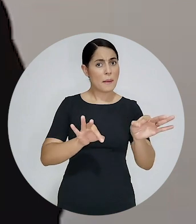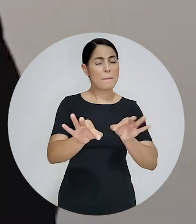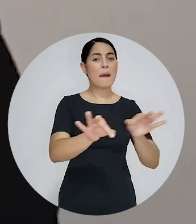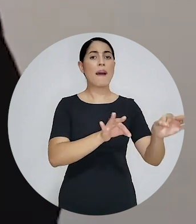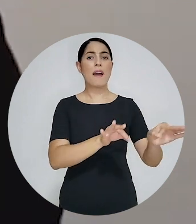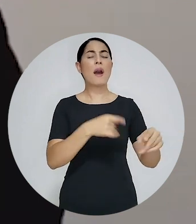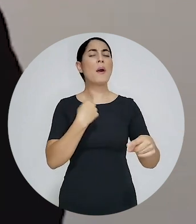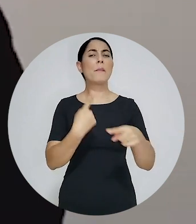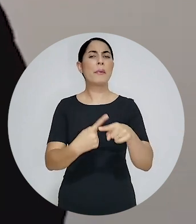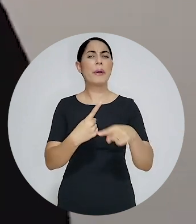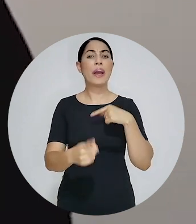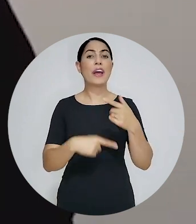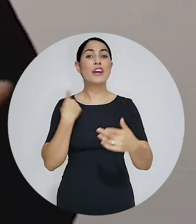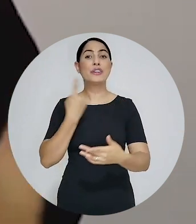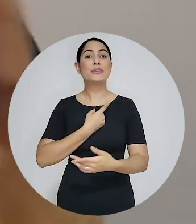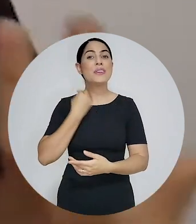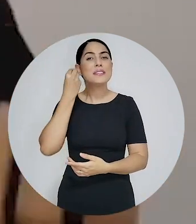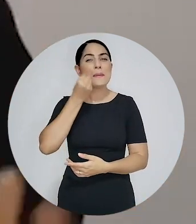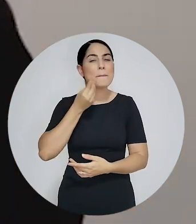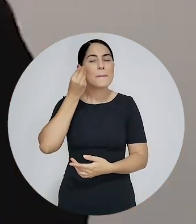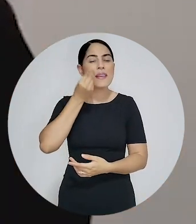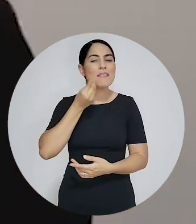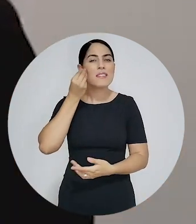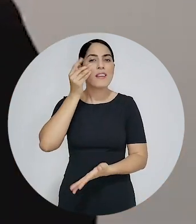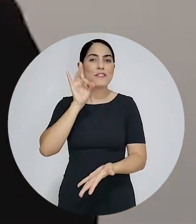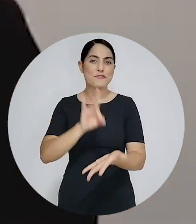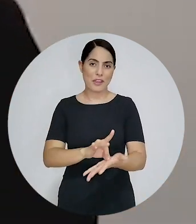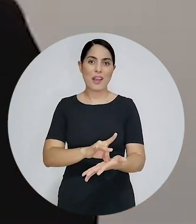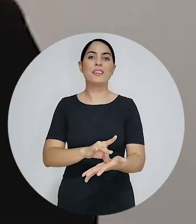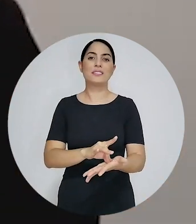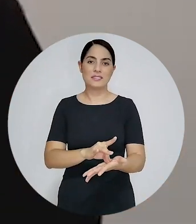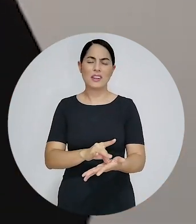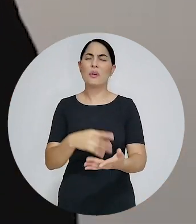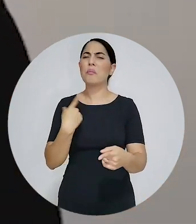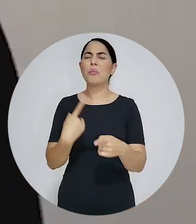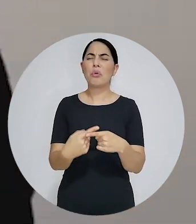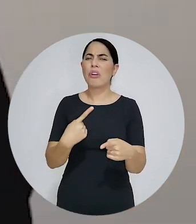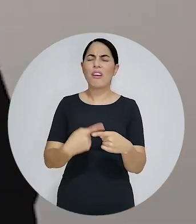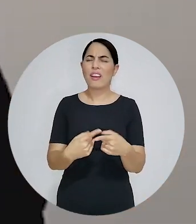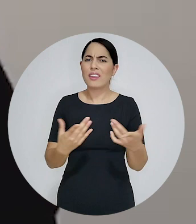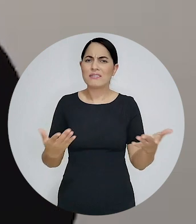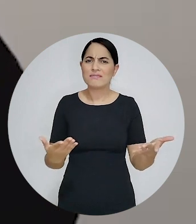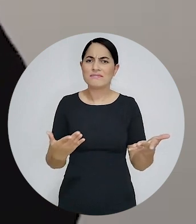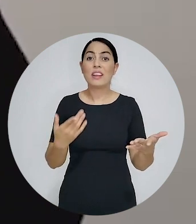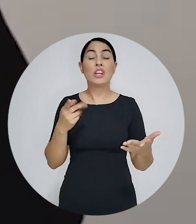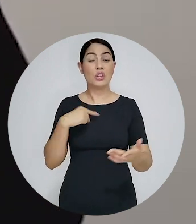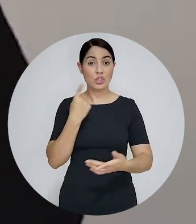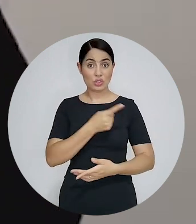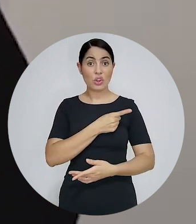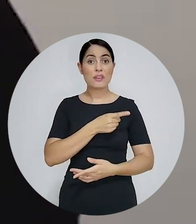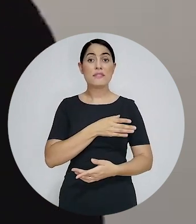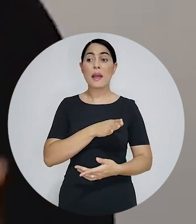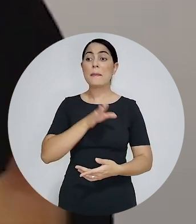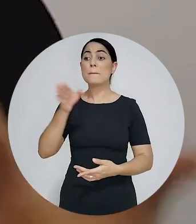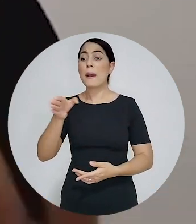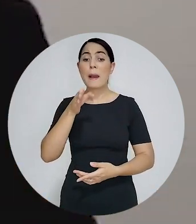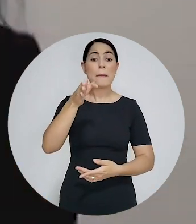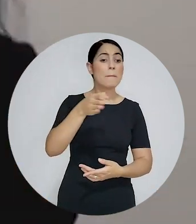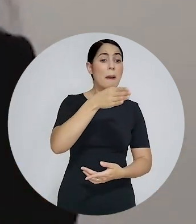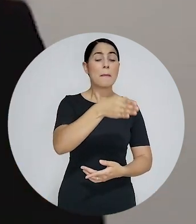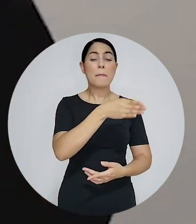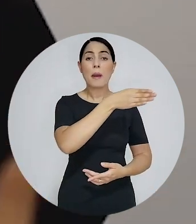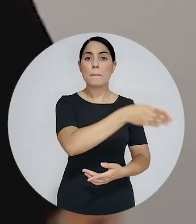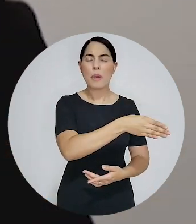preparar a nossa carreira já na academia, mas é o momento de experimentarmos, porque depois no mercado nós vamos, não podemos